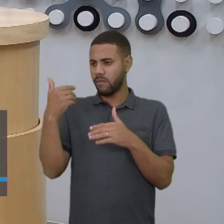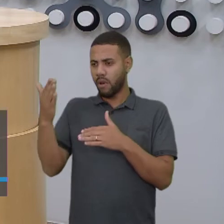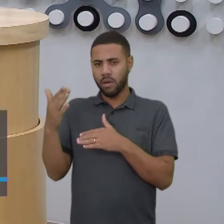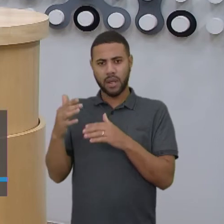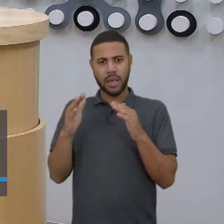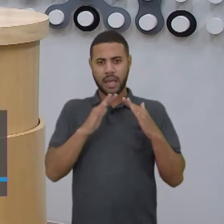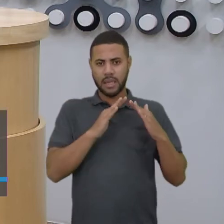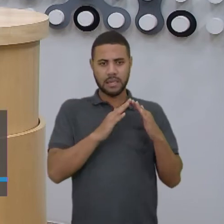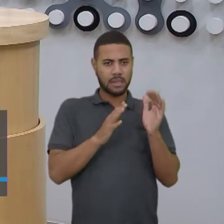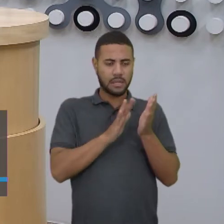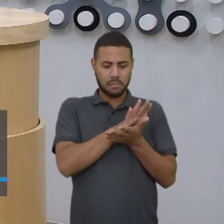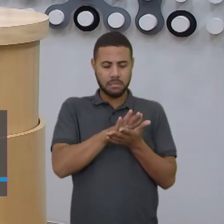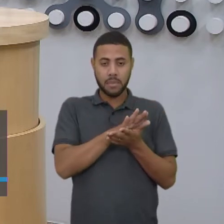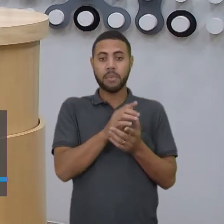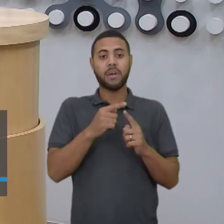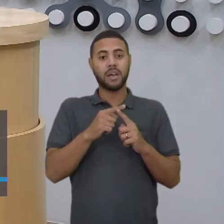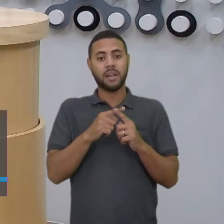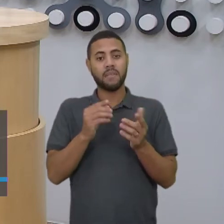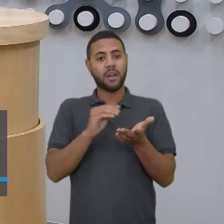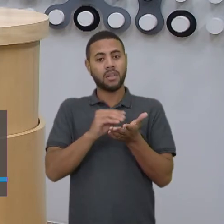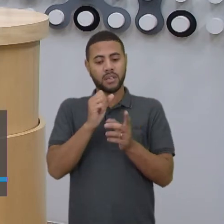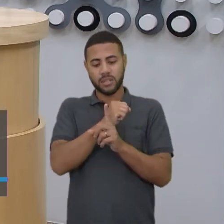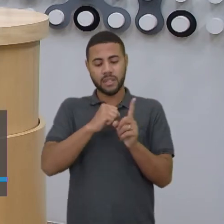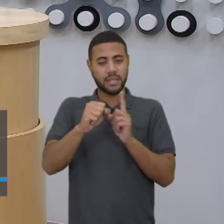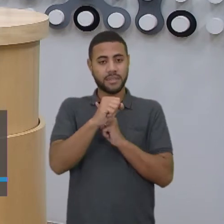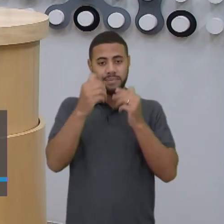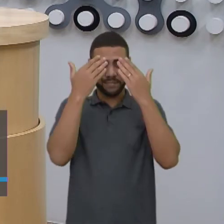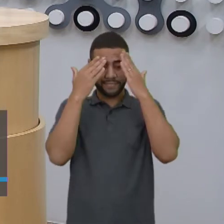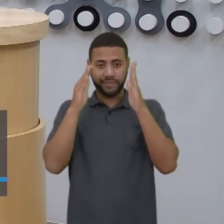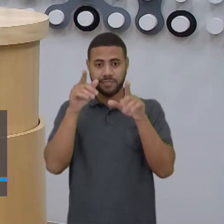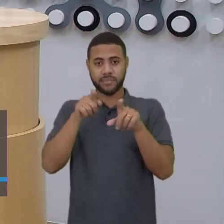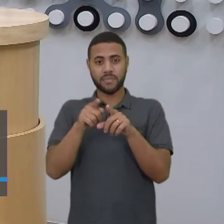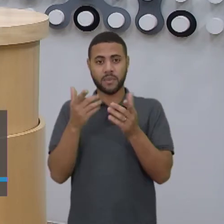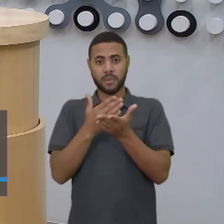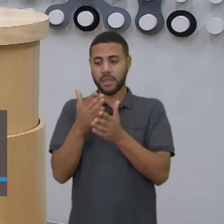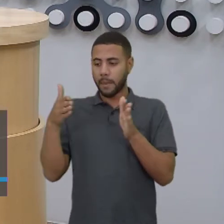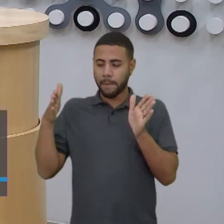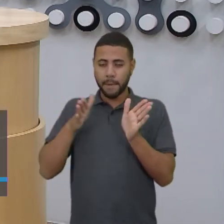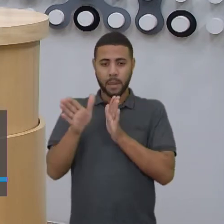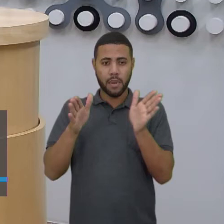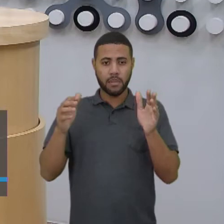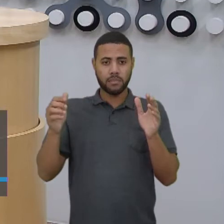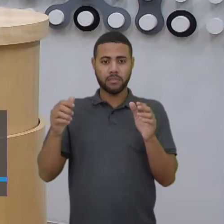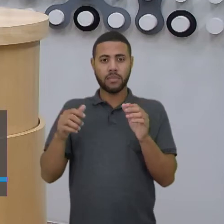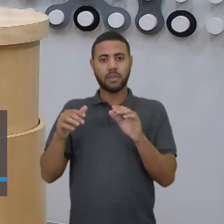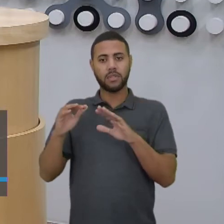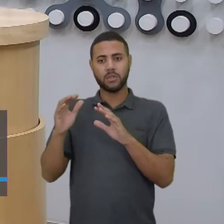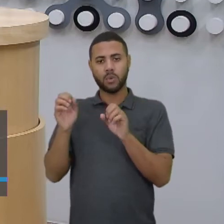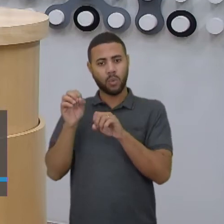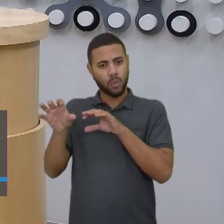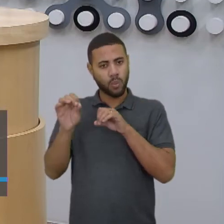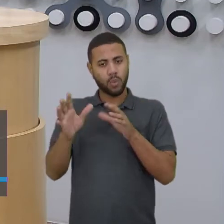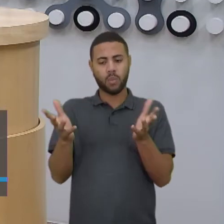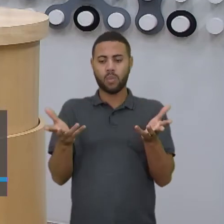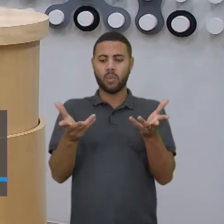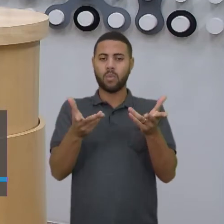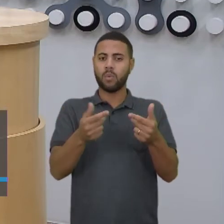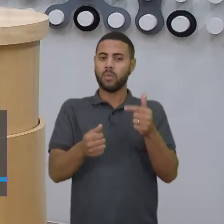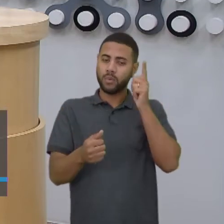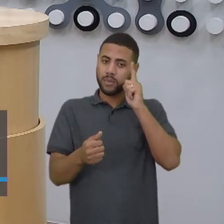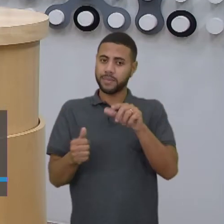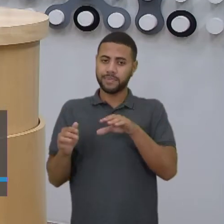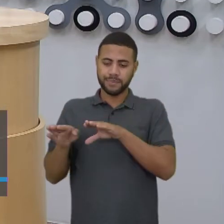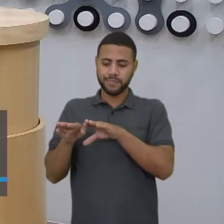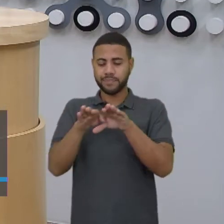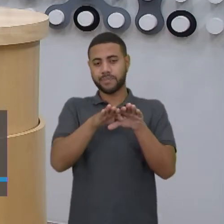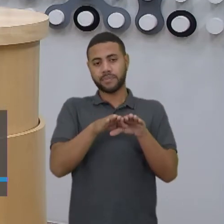vai acabar? Quando a gente possibilitar o acesso, dar acesso a essas pessoas, dar educação de qualidade para todos, proporcionar a igualdade